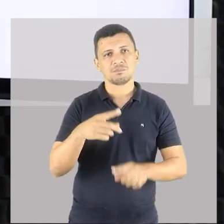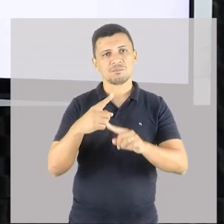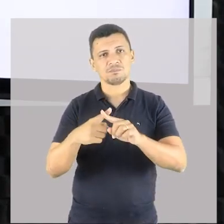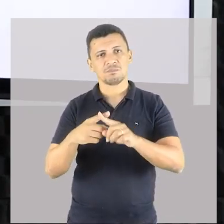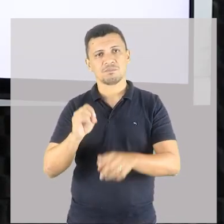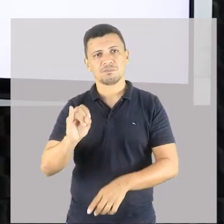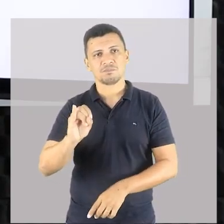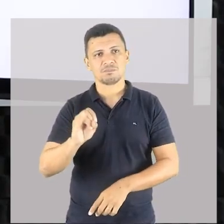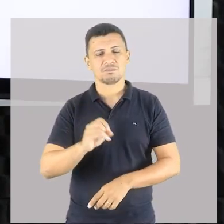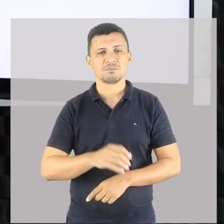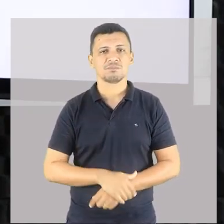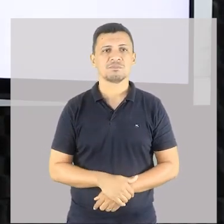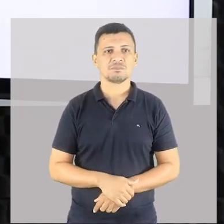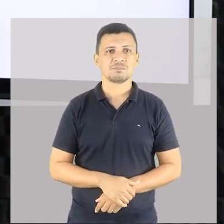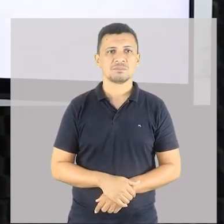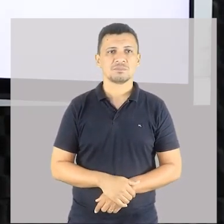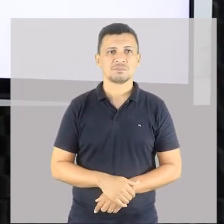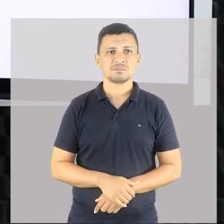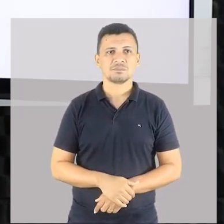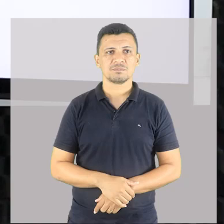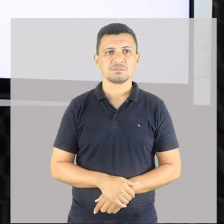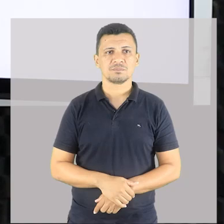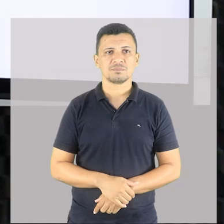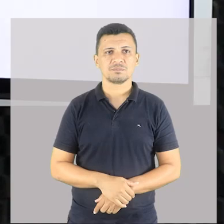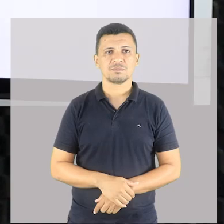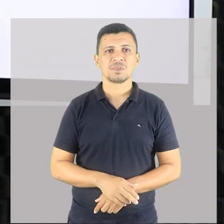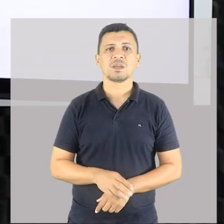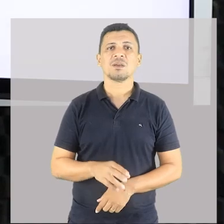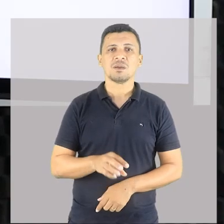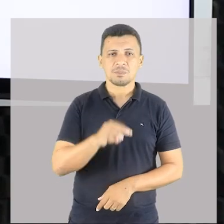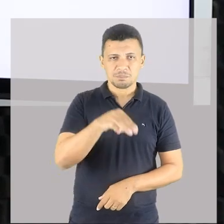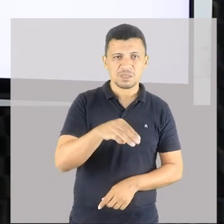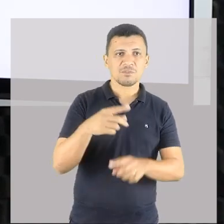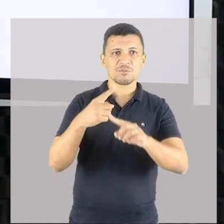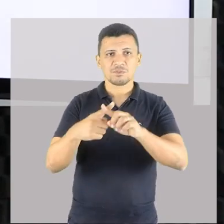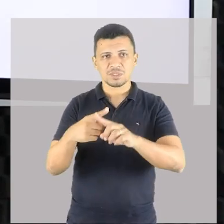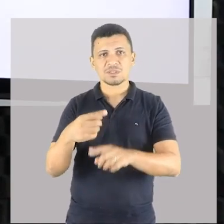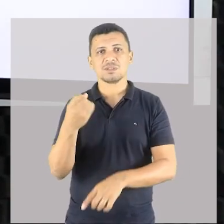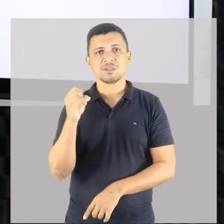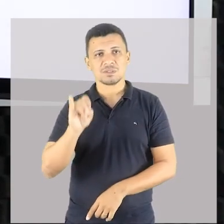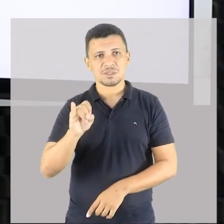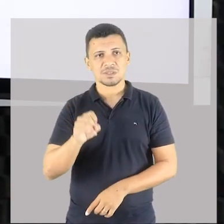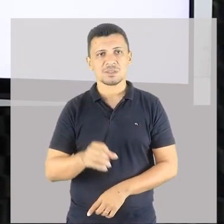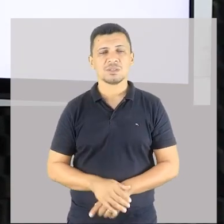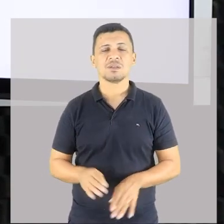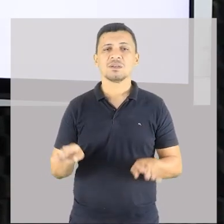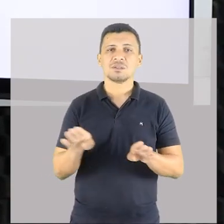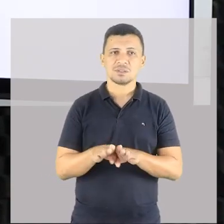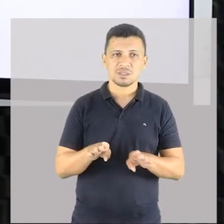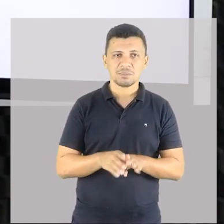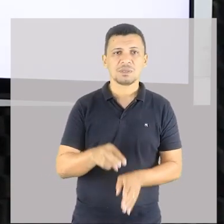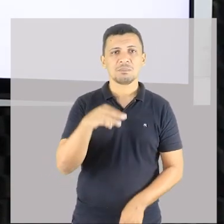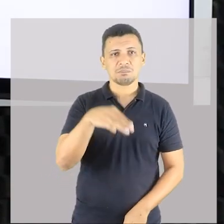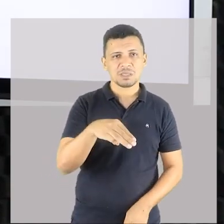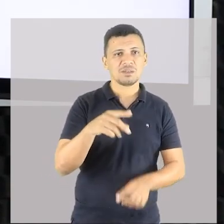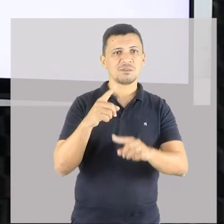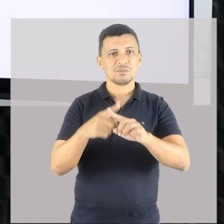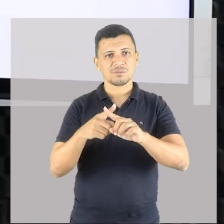Quer ver a outra, ó? Mi vezes I. A segunda, Mi vezes I. A terceira também tem Mi vezes